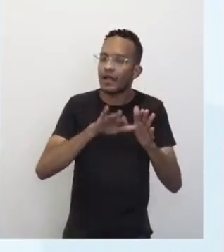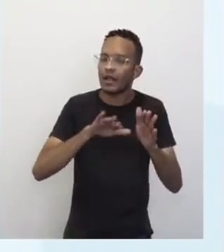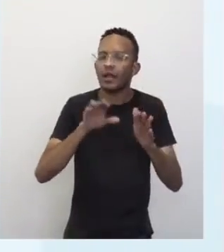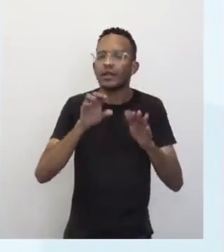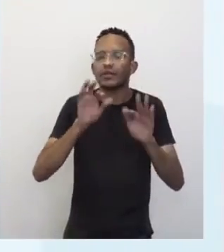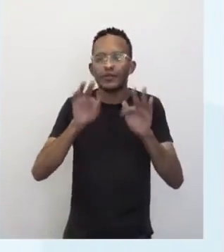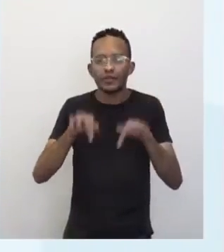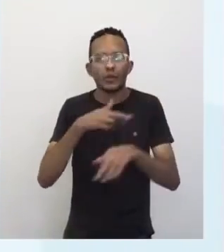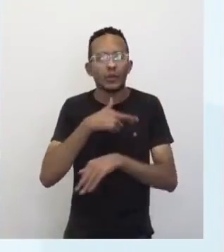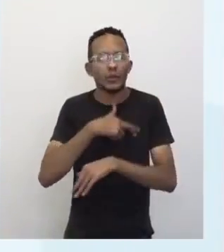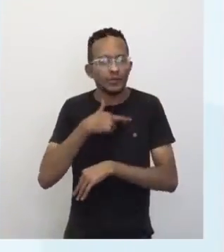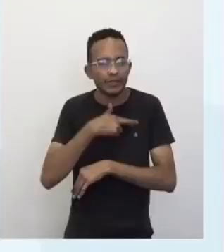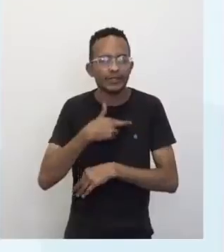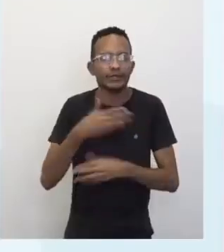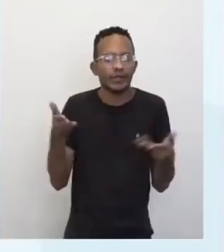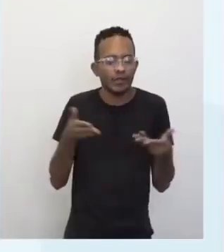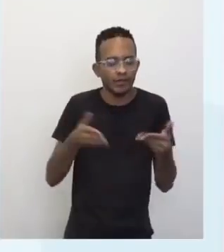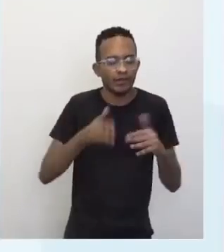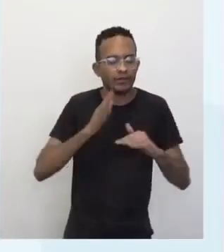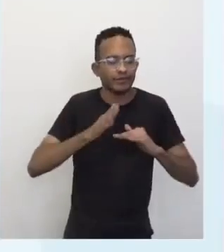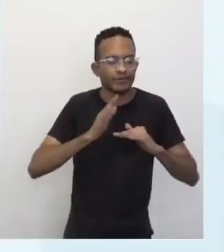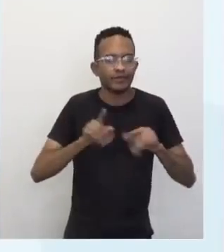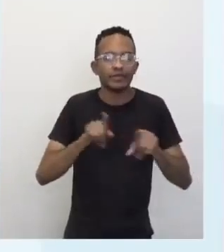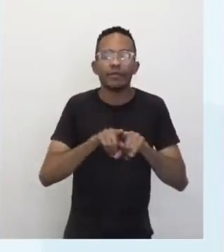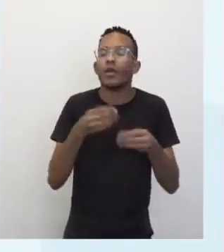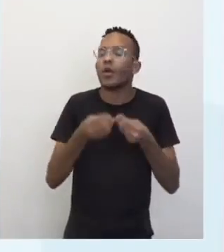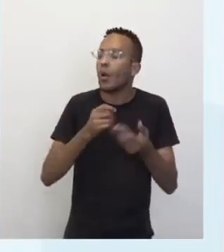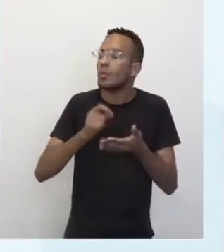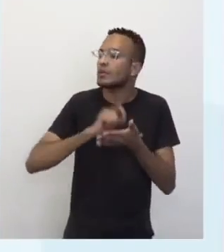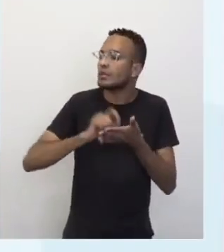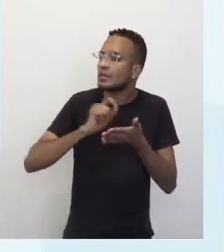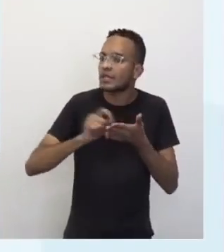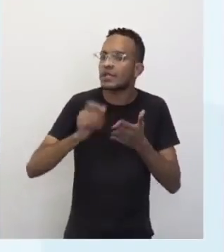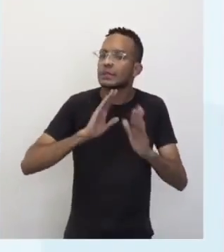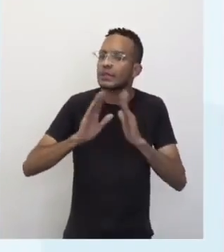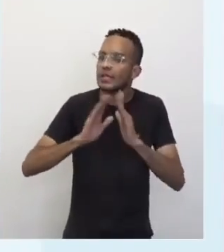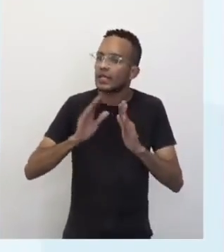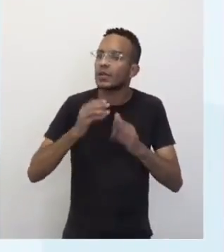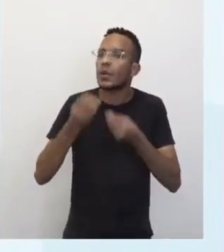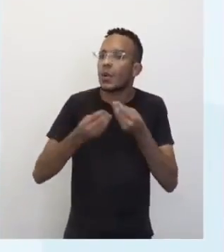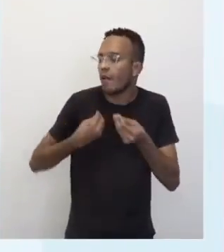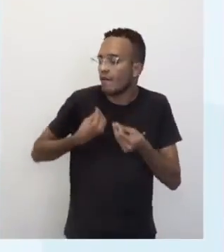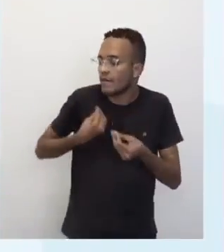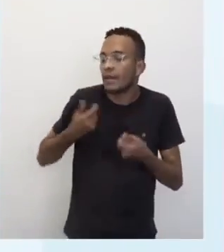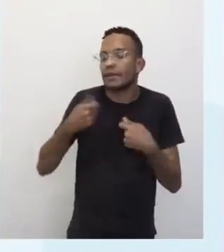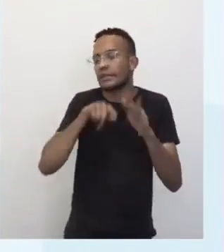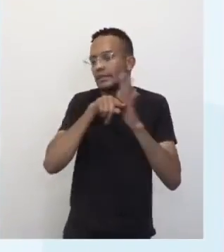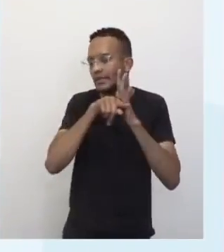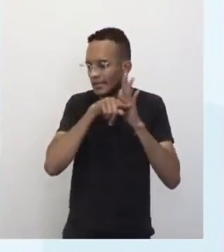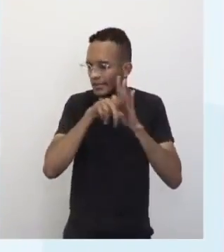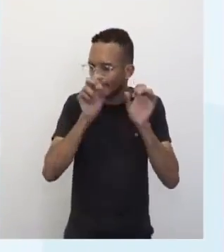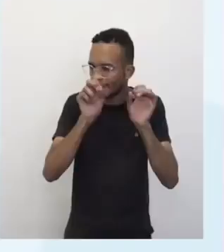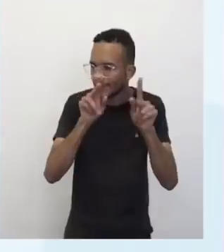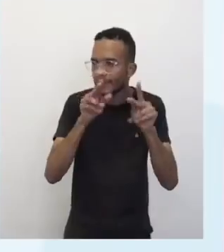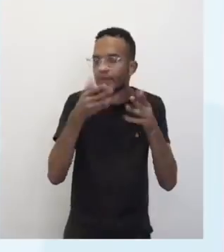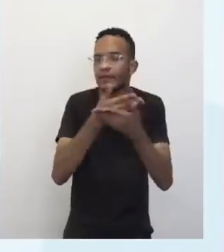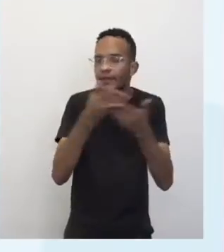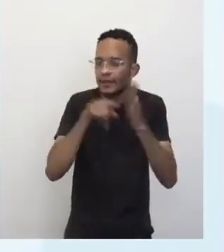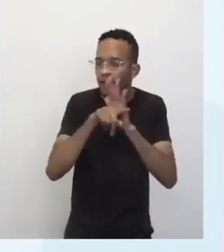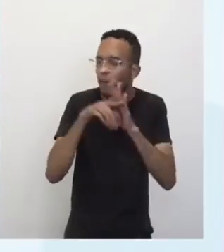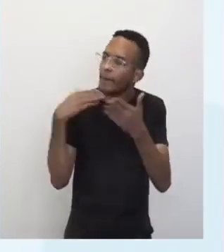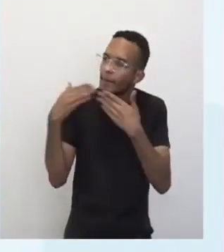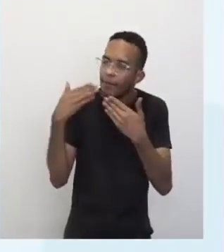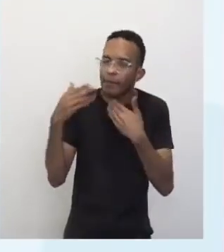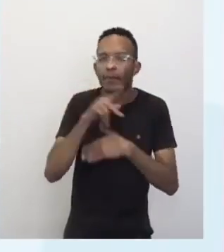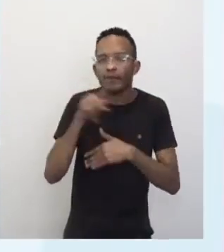do romantismo, já modernidade, que época foi escrito, o que estava envolvendo, tem que pesquisar. Exatamente, pesquisa aí, conversa com o professor,